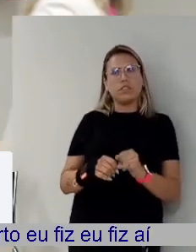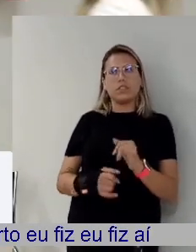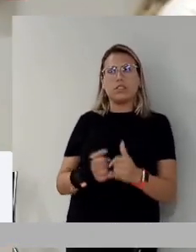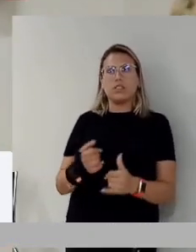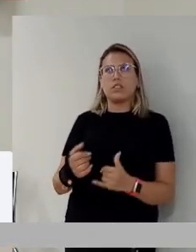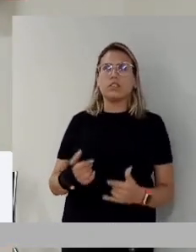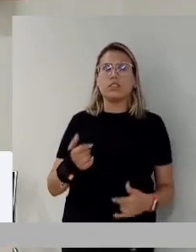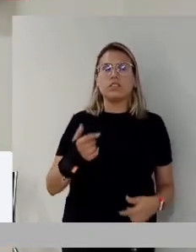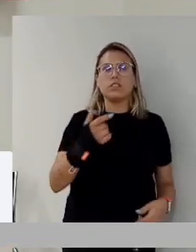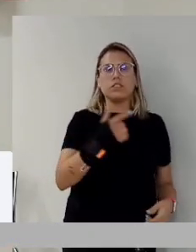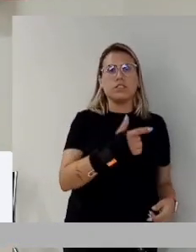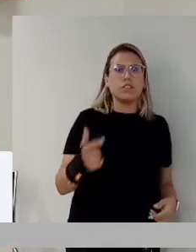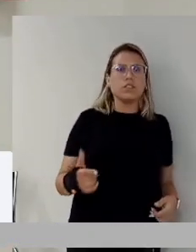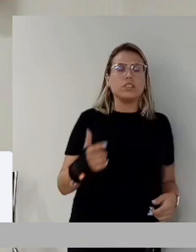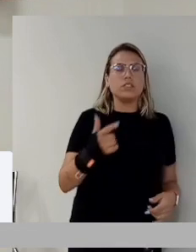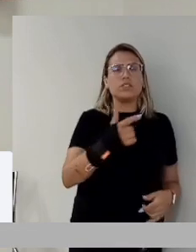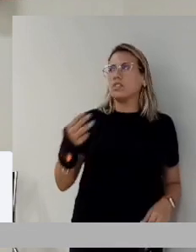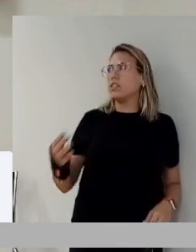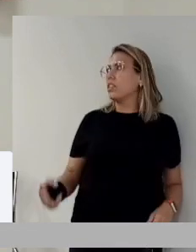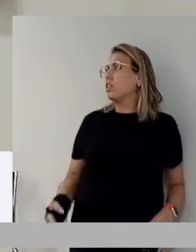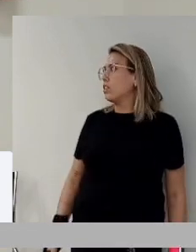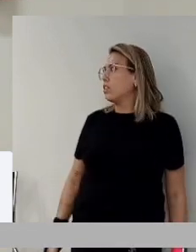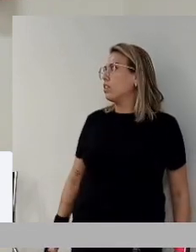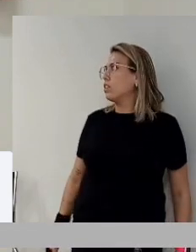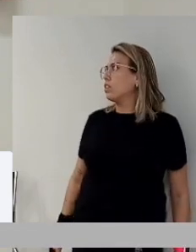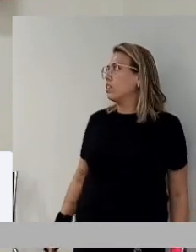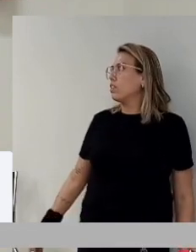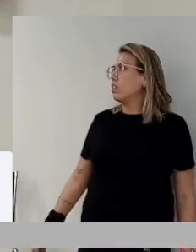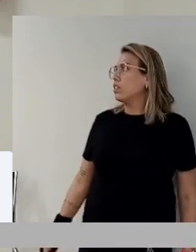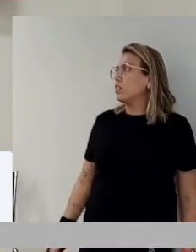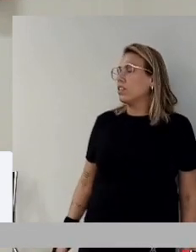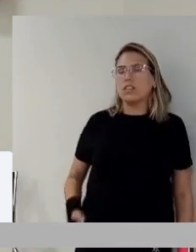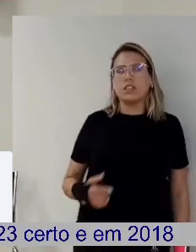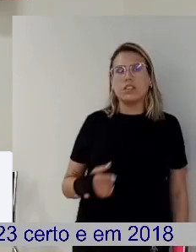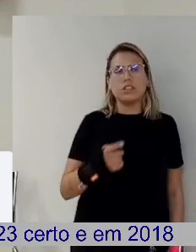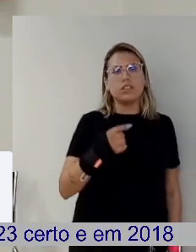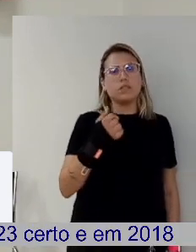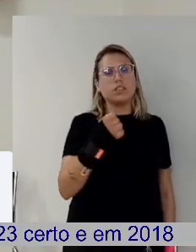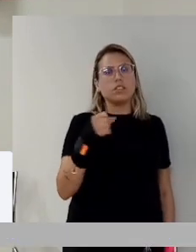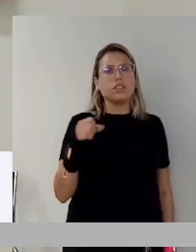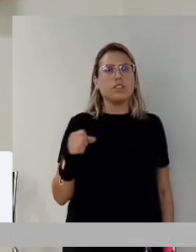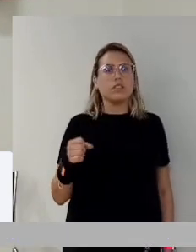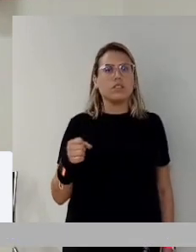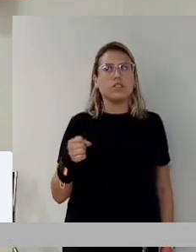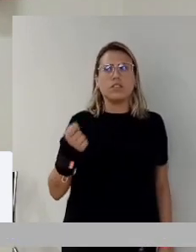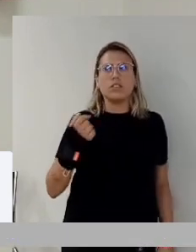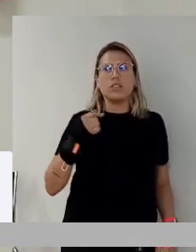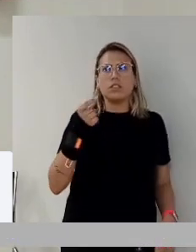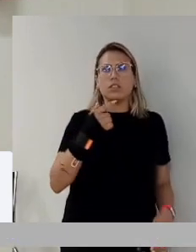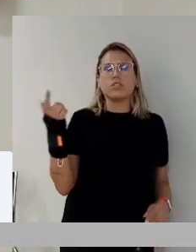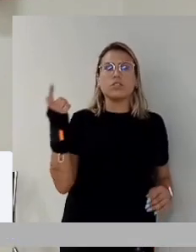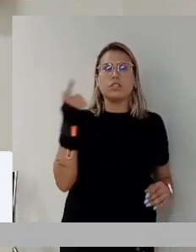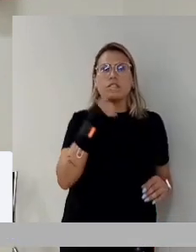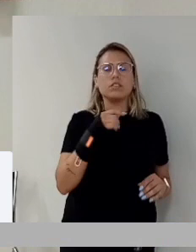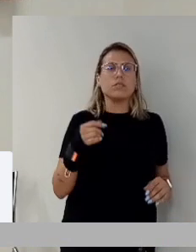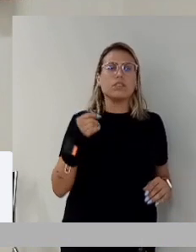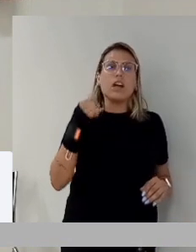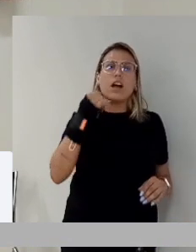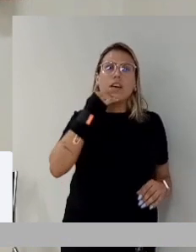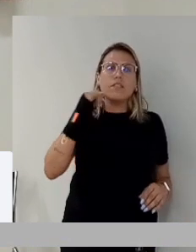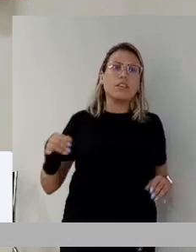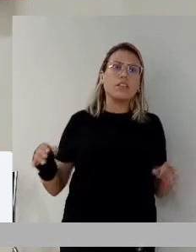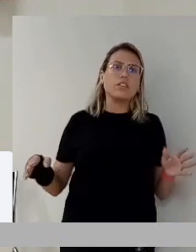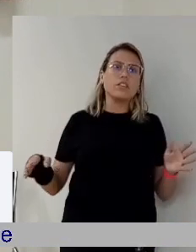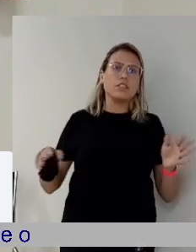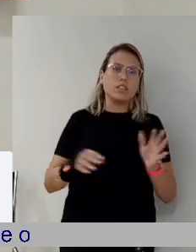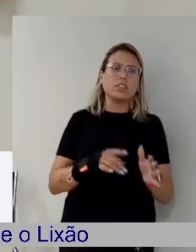em 22 2 e 23 certo e em 2018 nós conseguimos eh evitar que chegasse